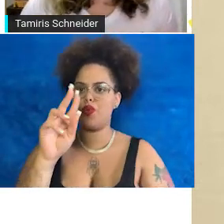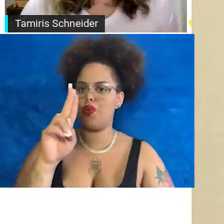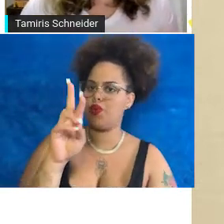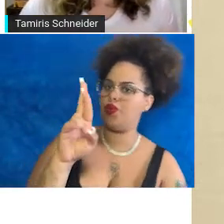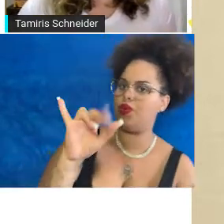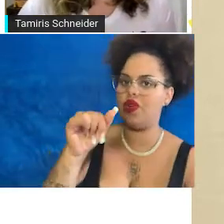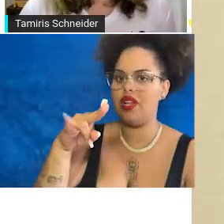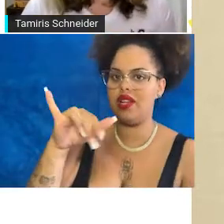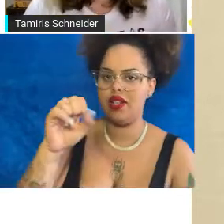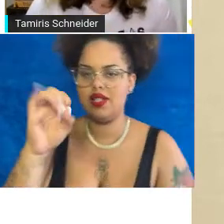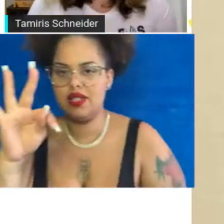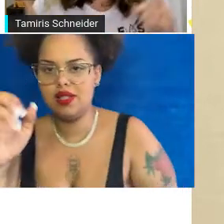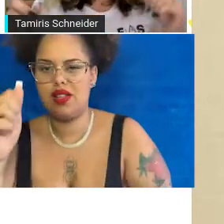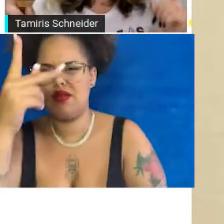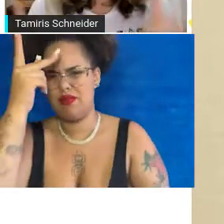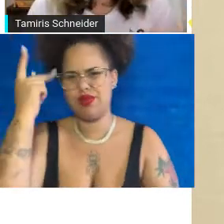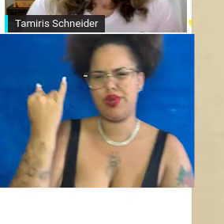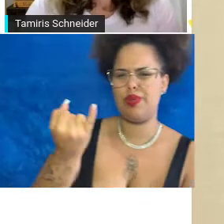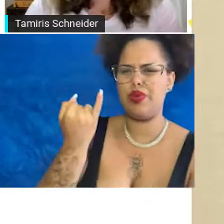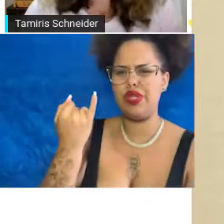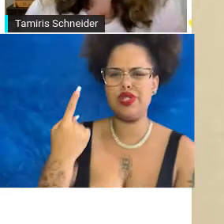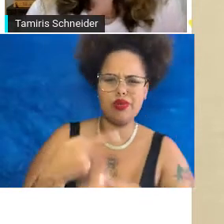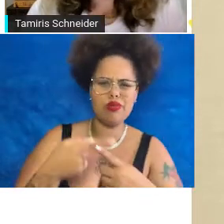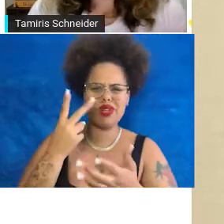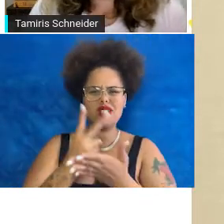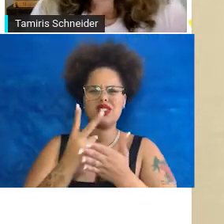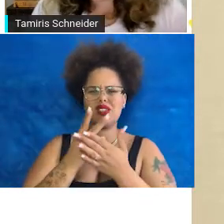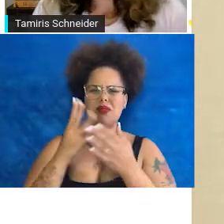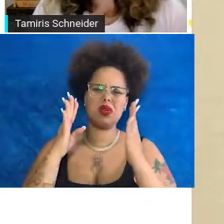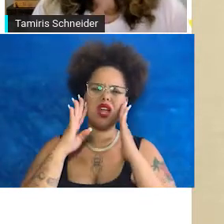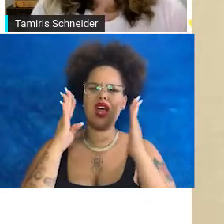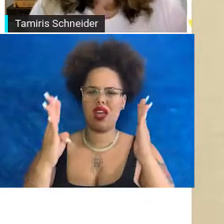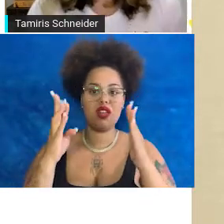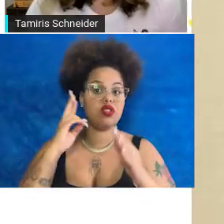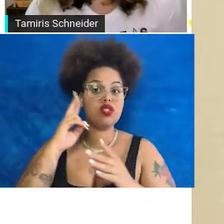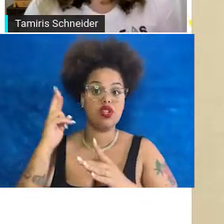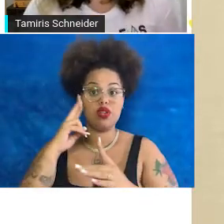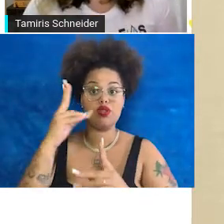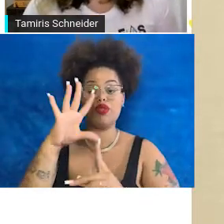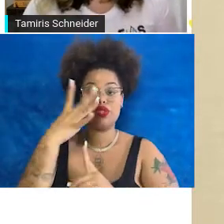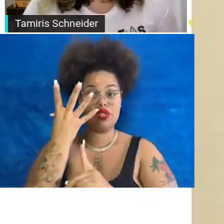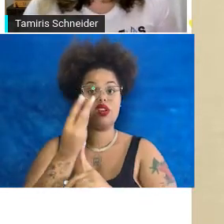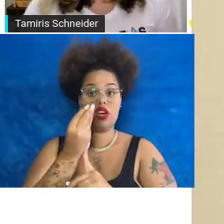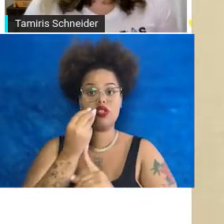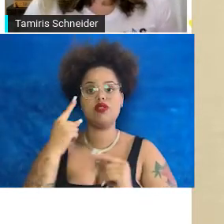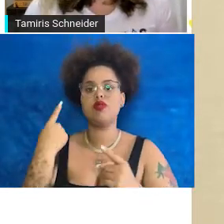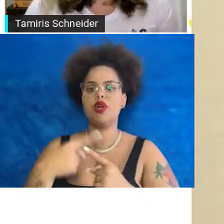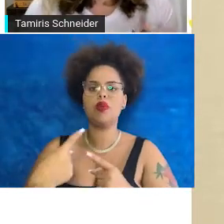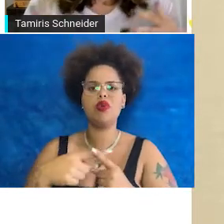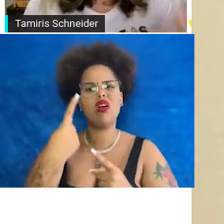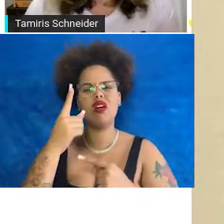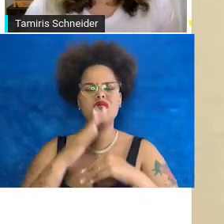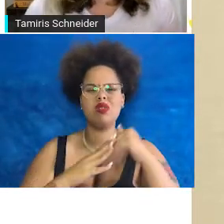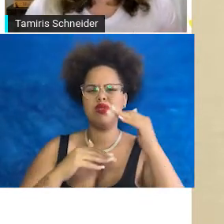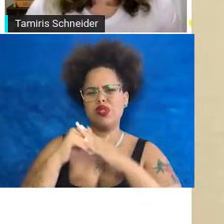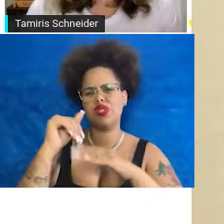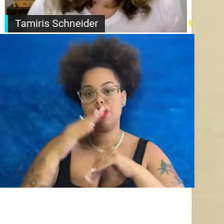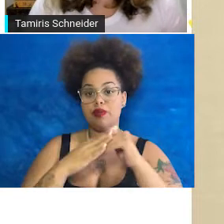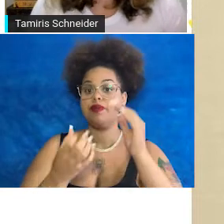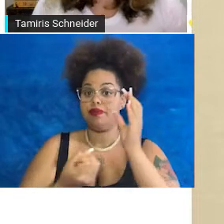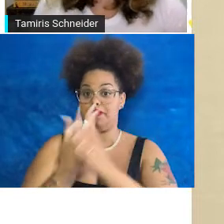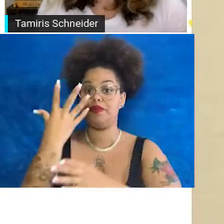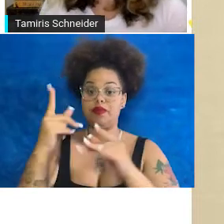no departamento também, porque tem que estar super alinhado com o diretor de arte, porque é uma função que cria